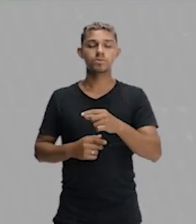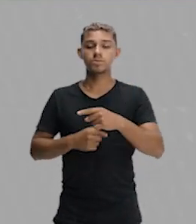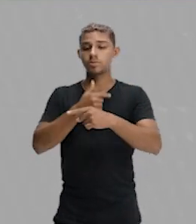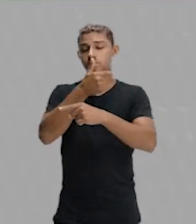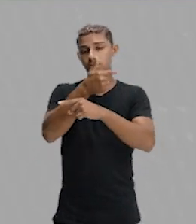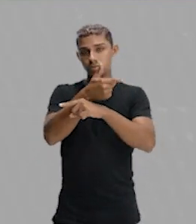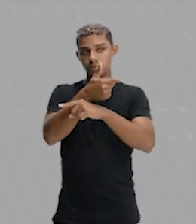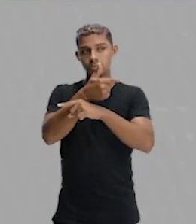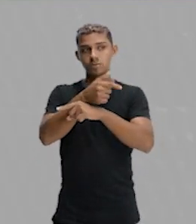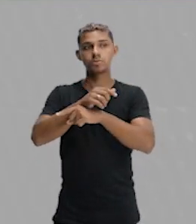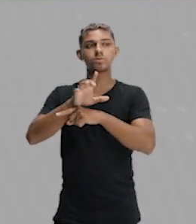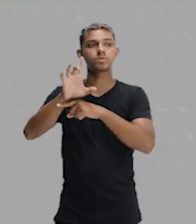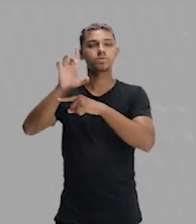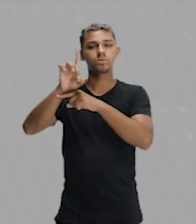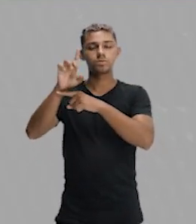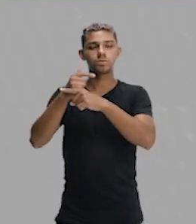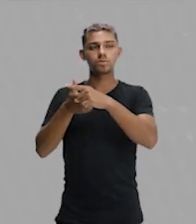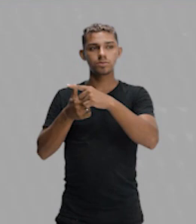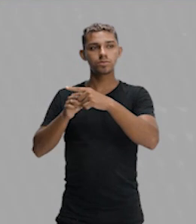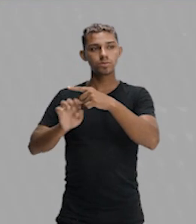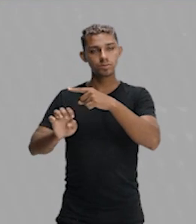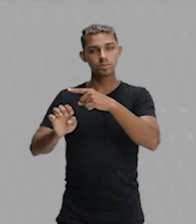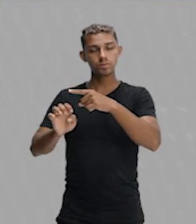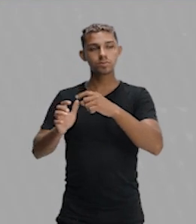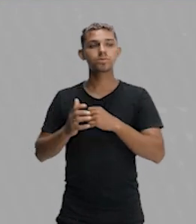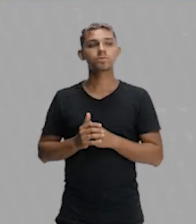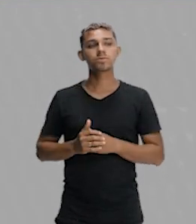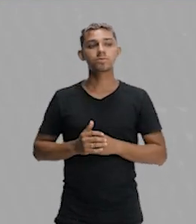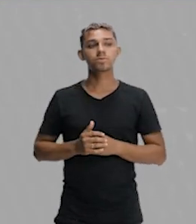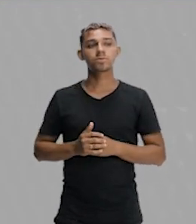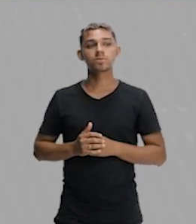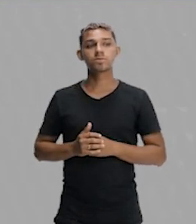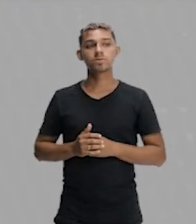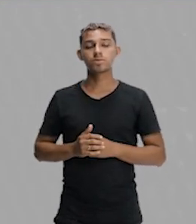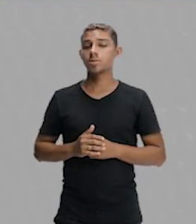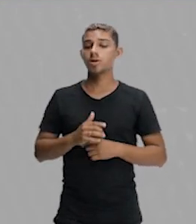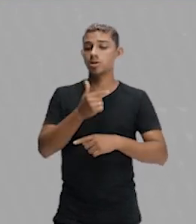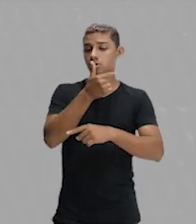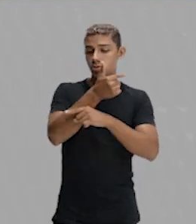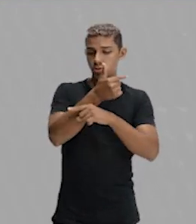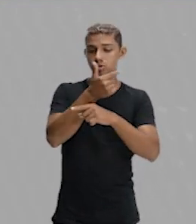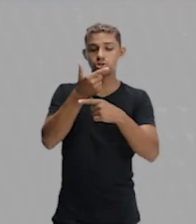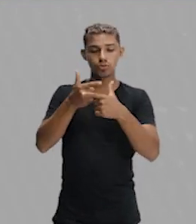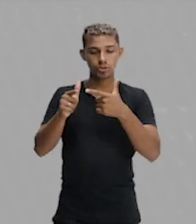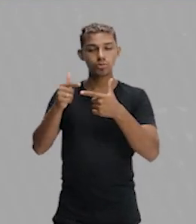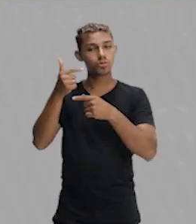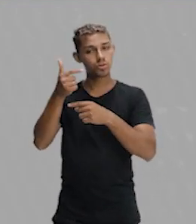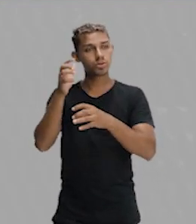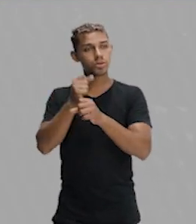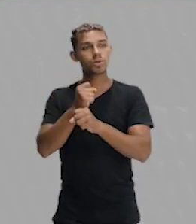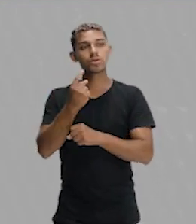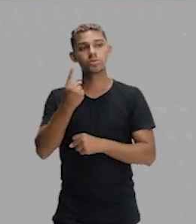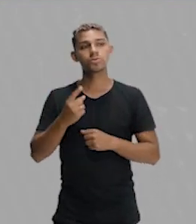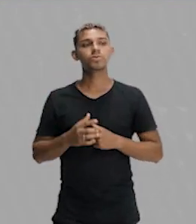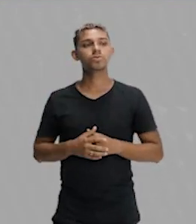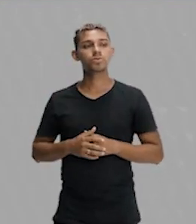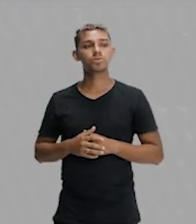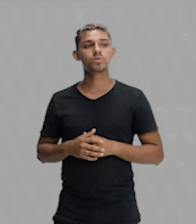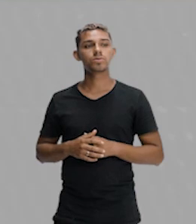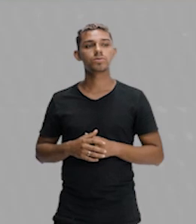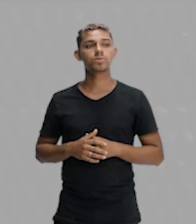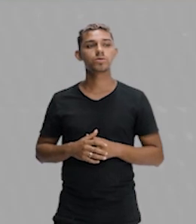placas é dado pela densidade sobre a